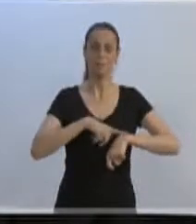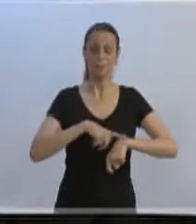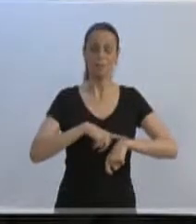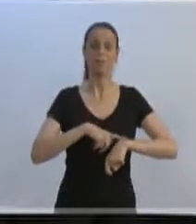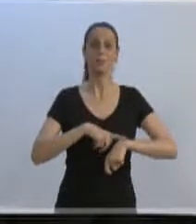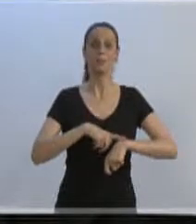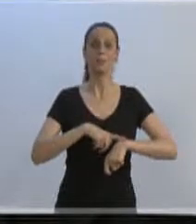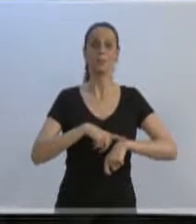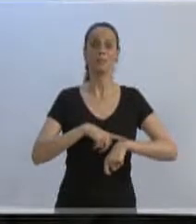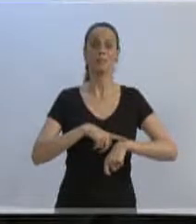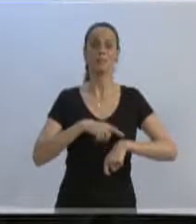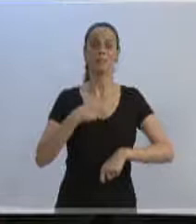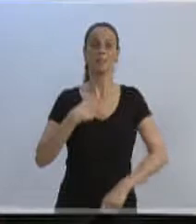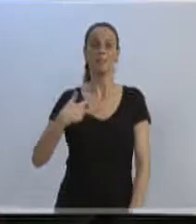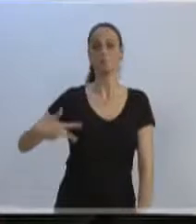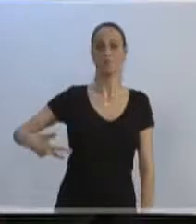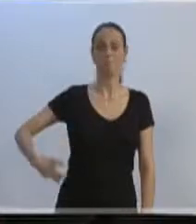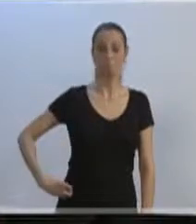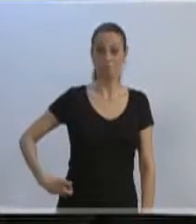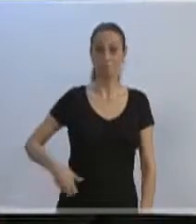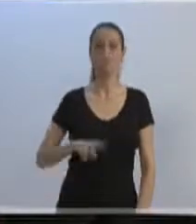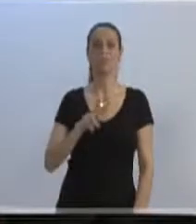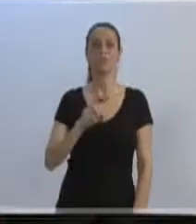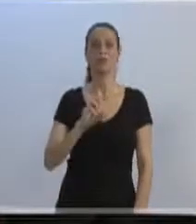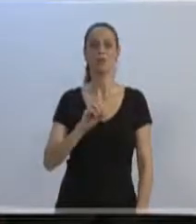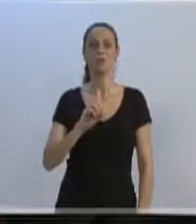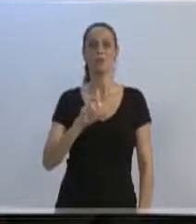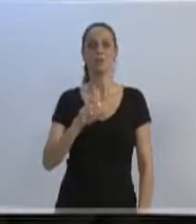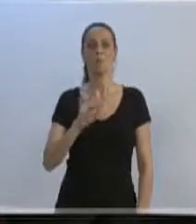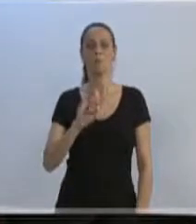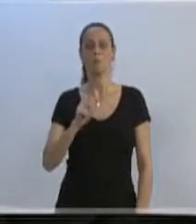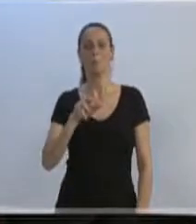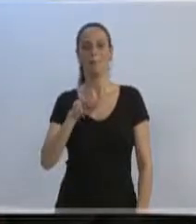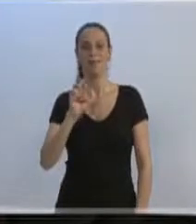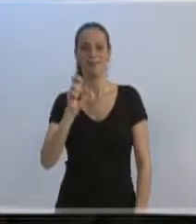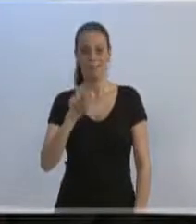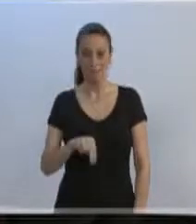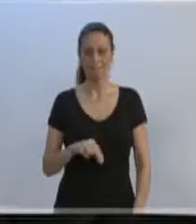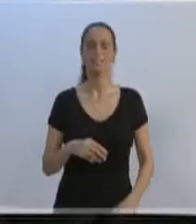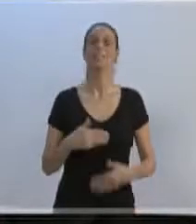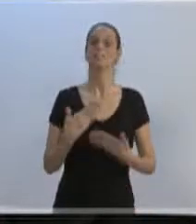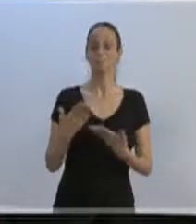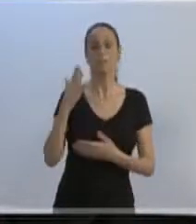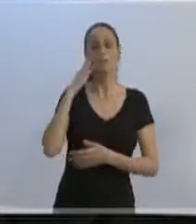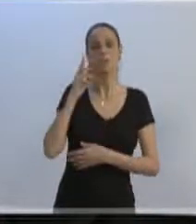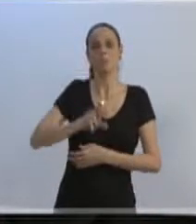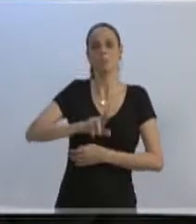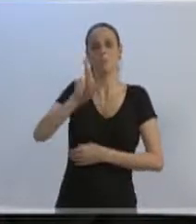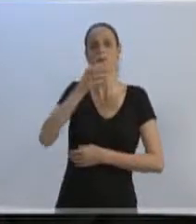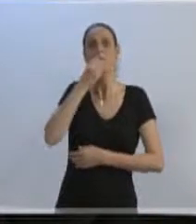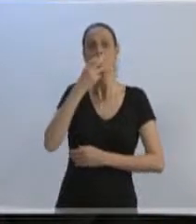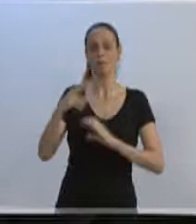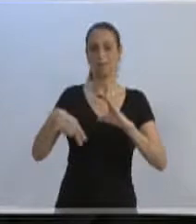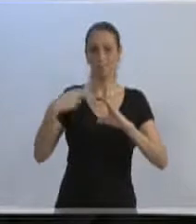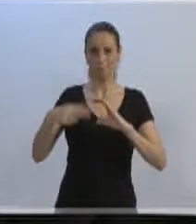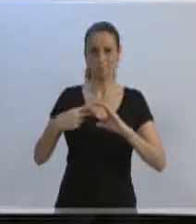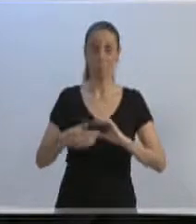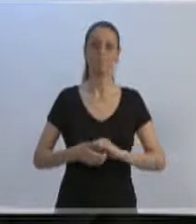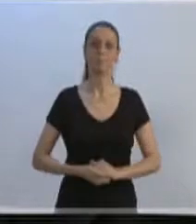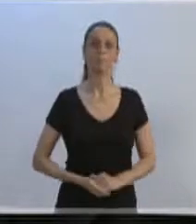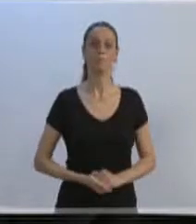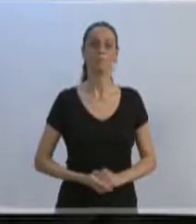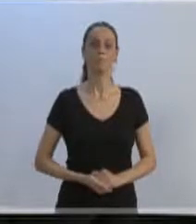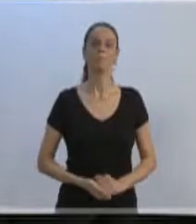injeção de voltarem mas muito obrigado certamente essa casa foi muito bem representada pelos vereadores que lá estiveram